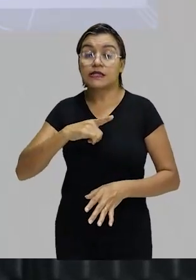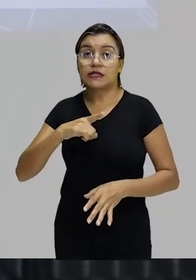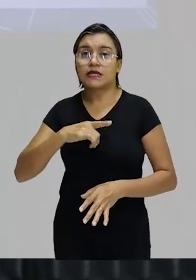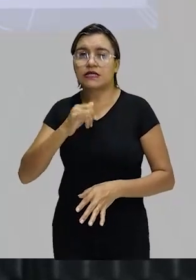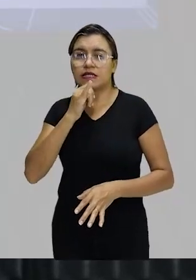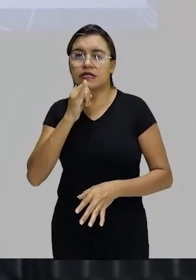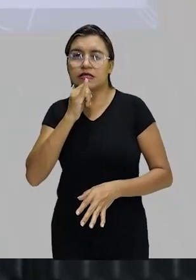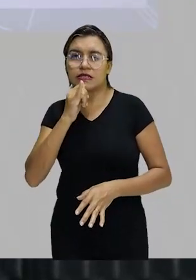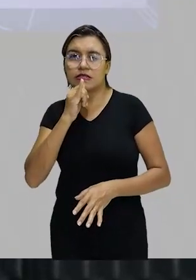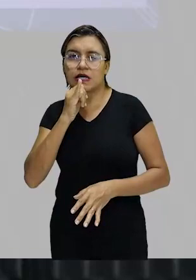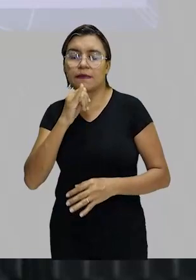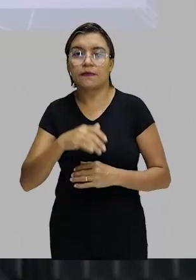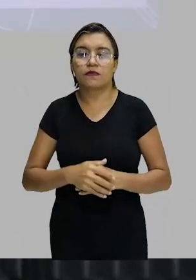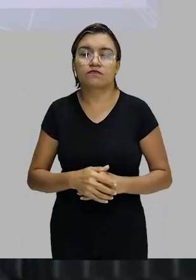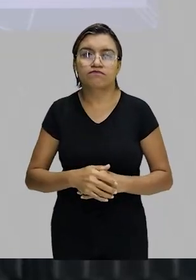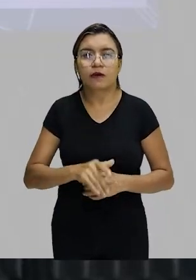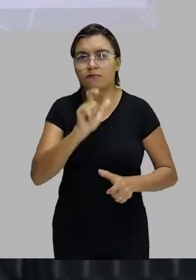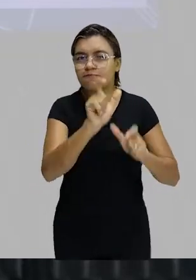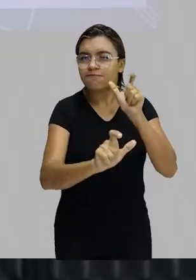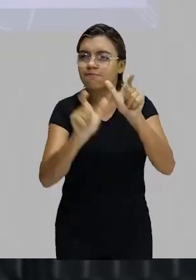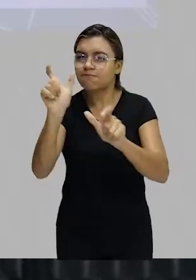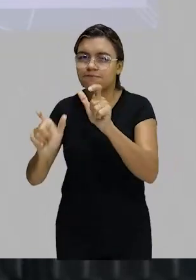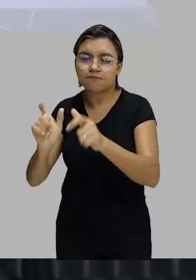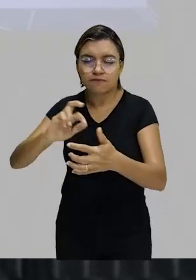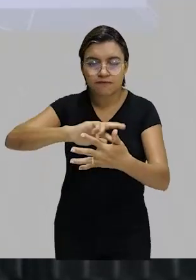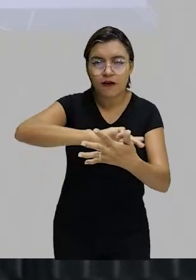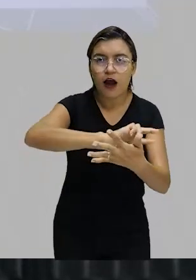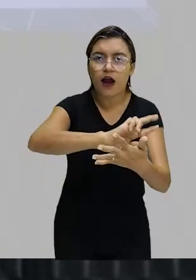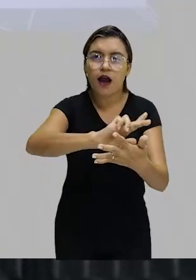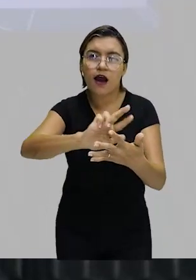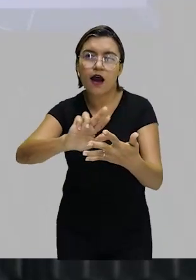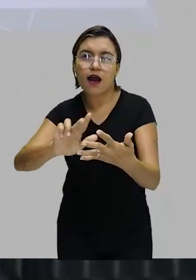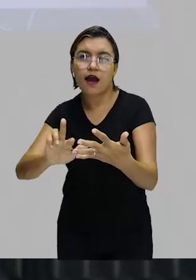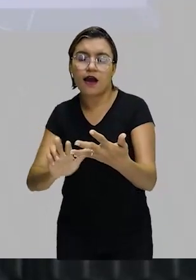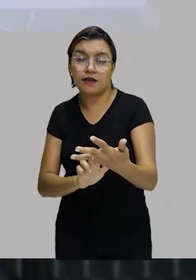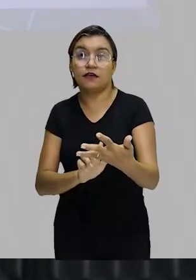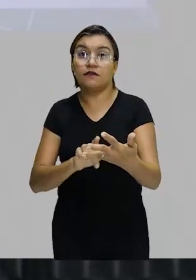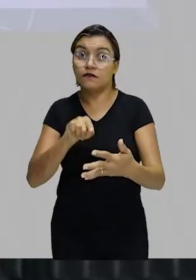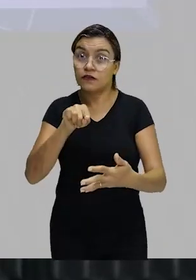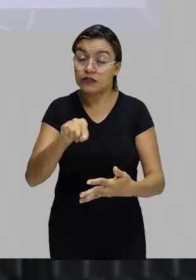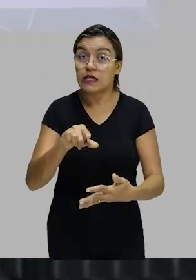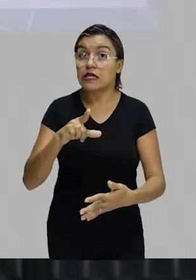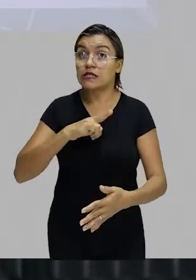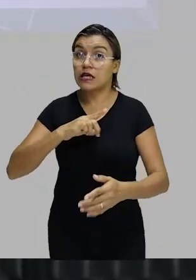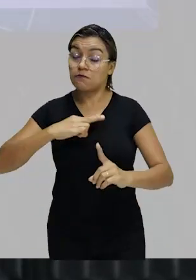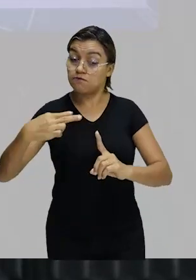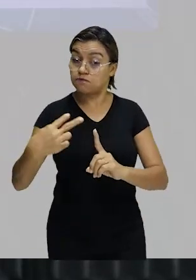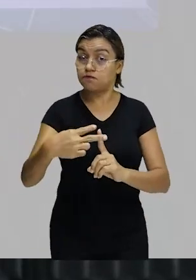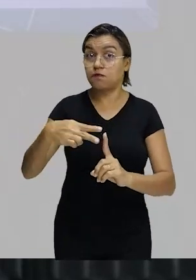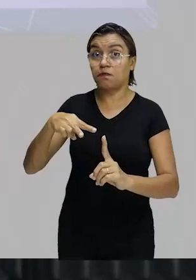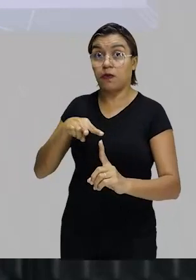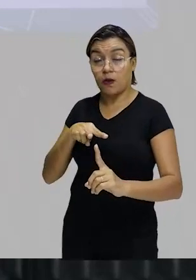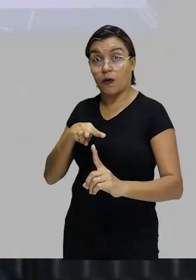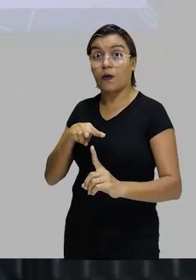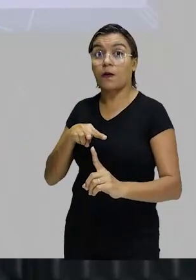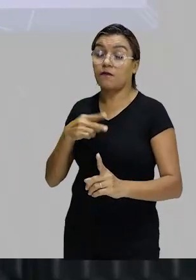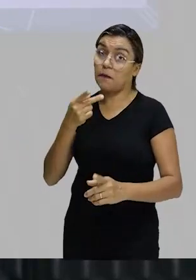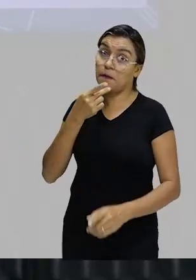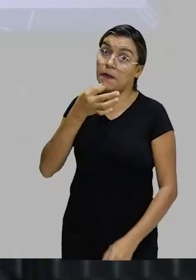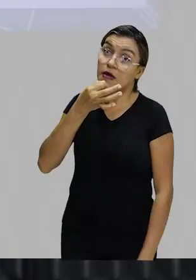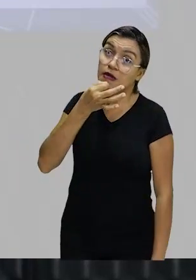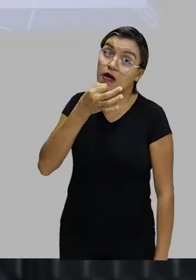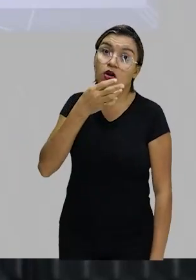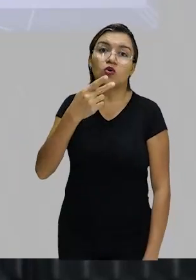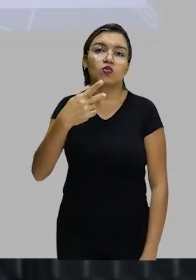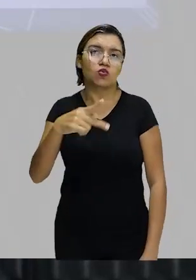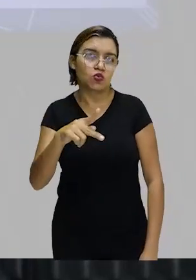laços com a diversidade. Então, você tem a sua realidade, a sua perspectiva, o seu próprio lugar de fala, dependendo dos